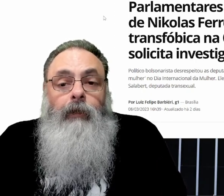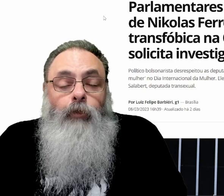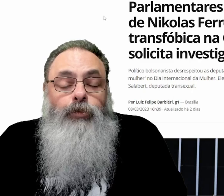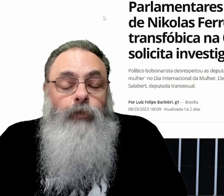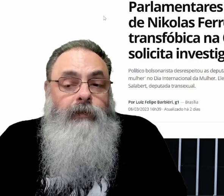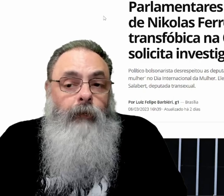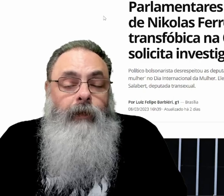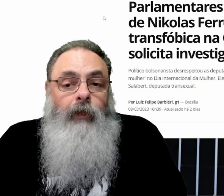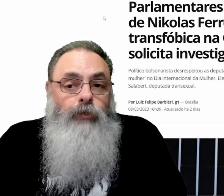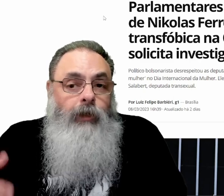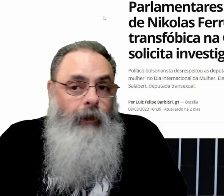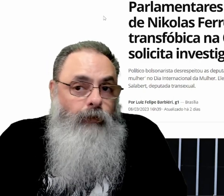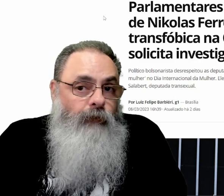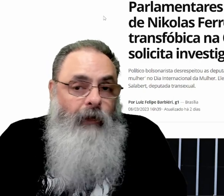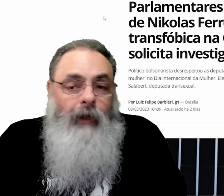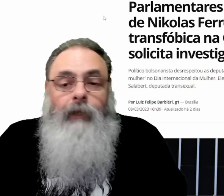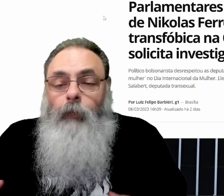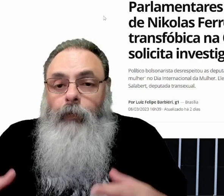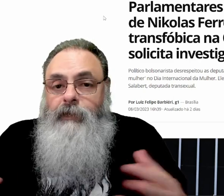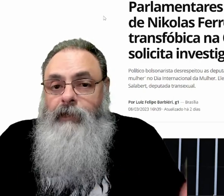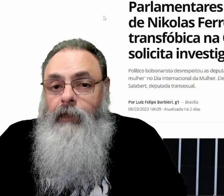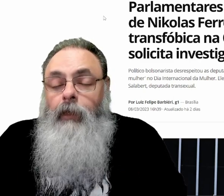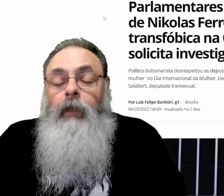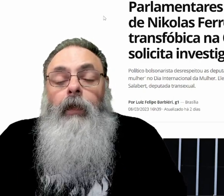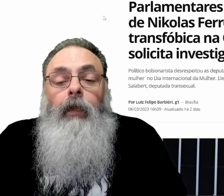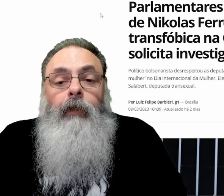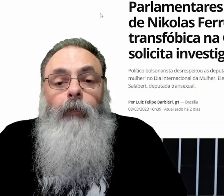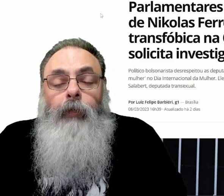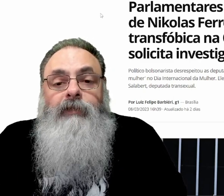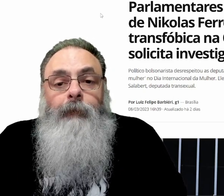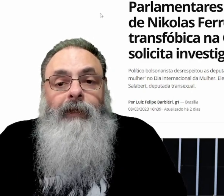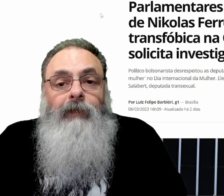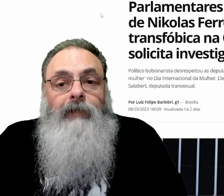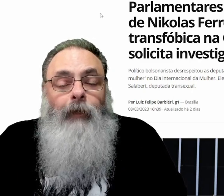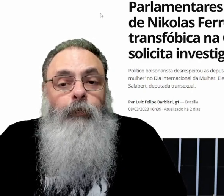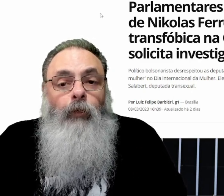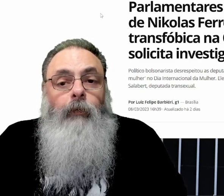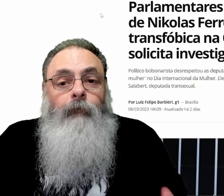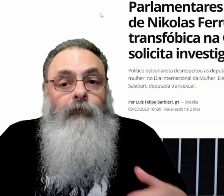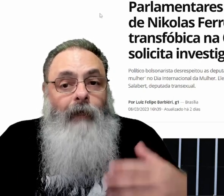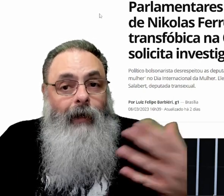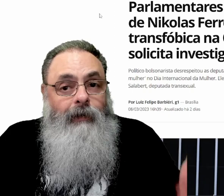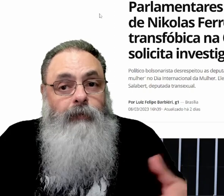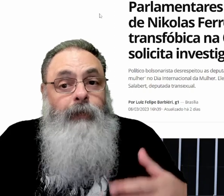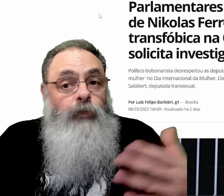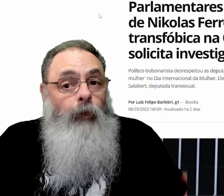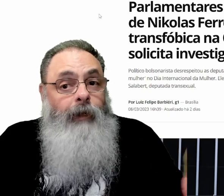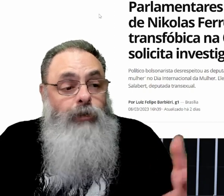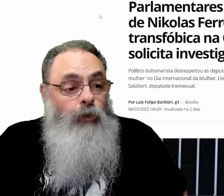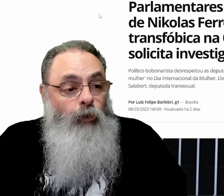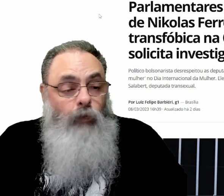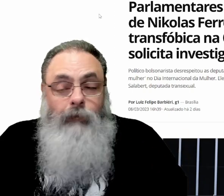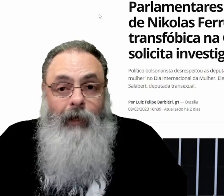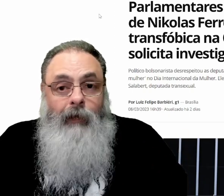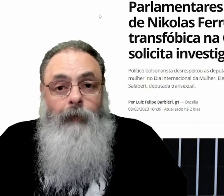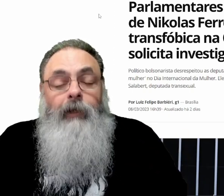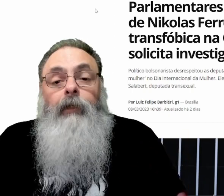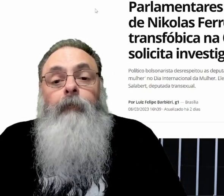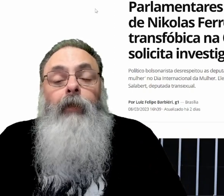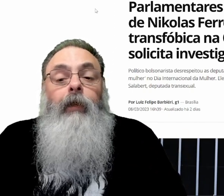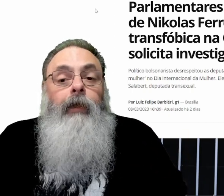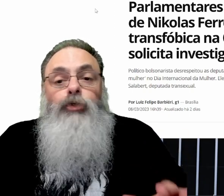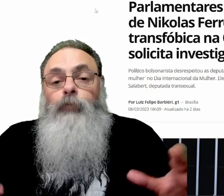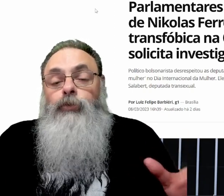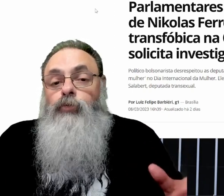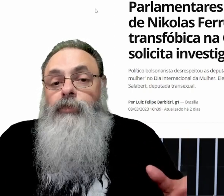lá da da Constituição ele tem o direito de falar não pode ser não pode ser penalizado por falas principalmente no na Câmara